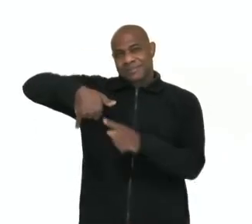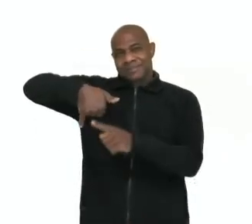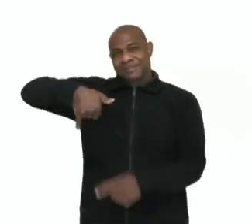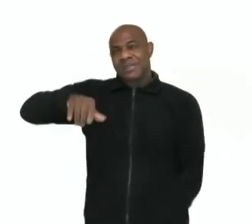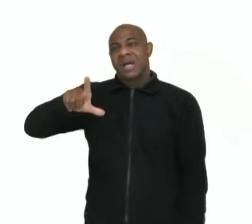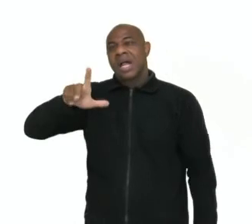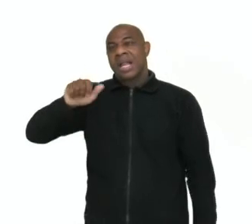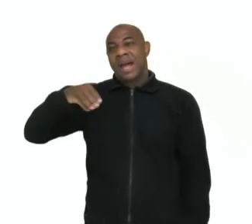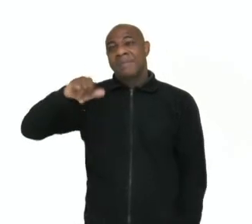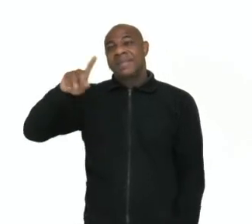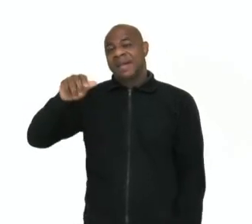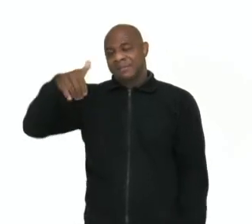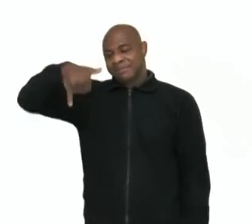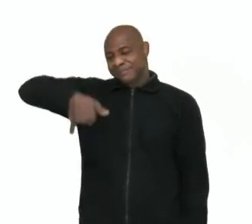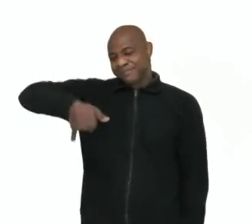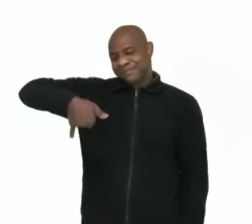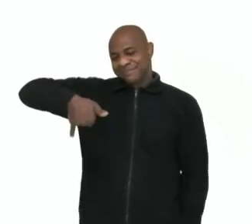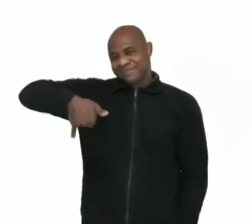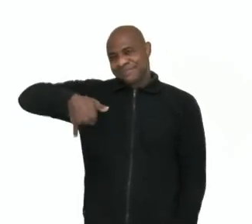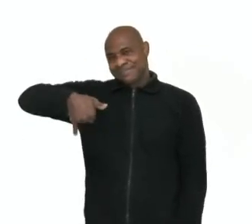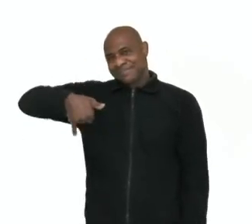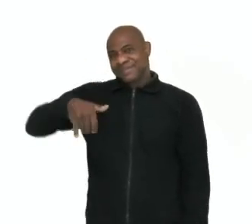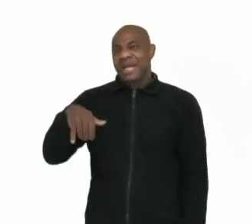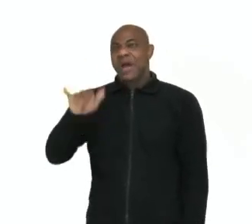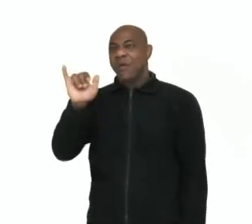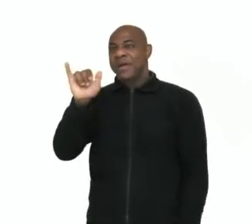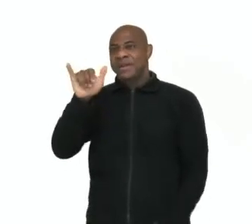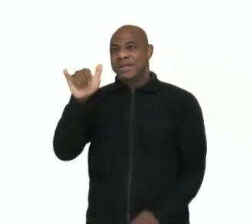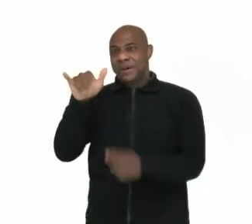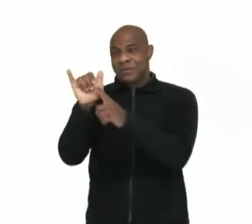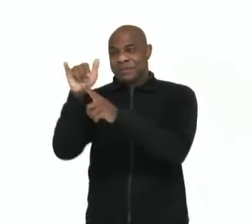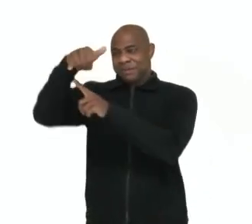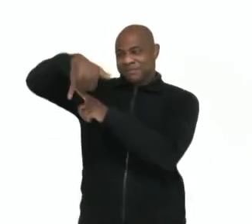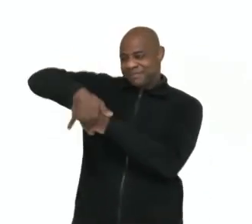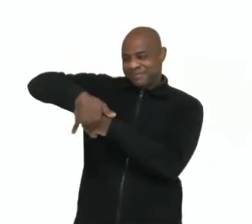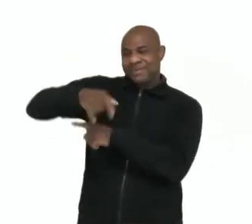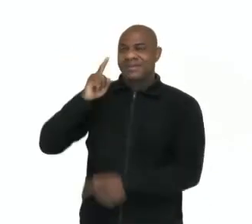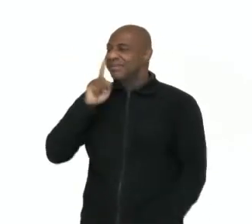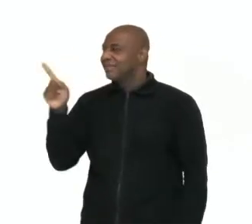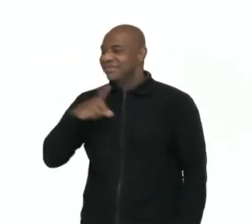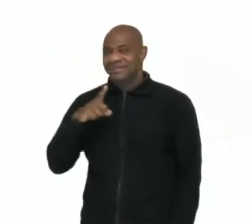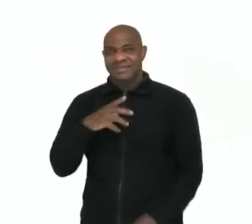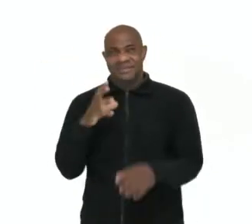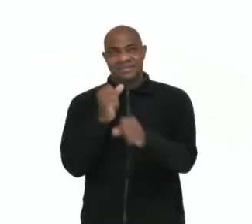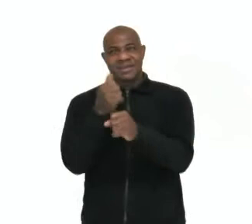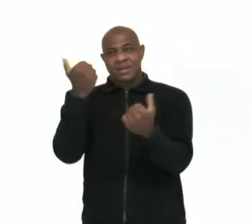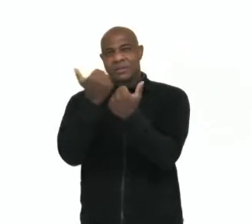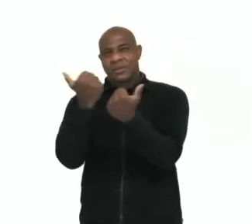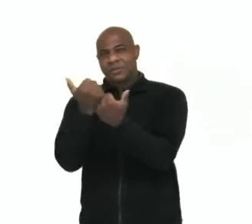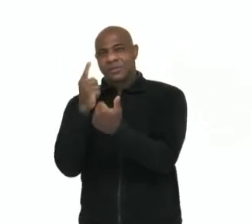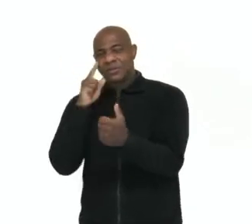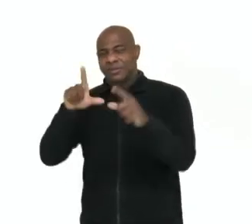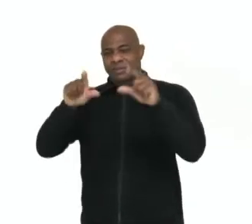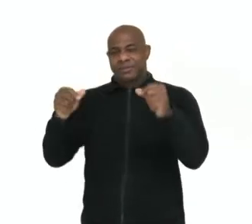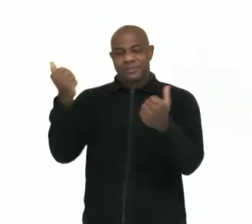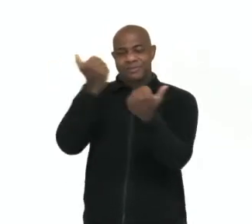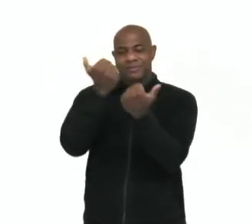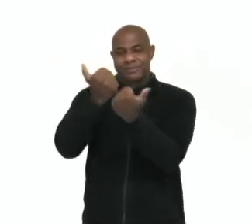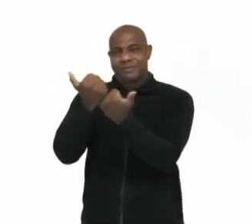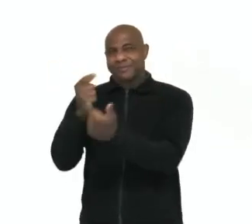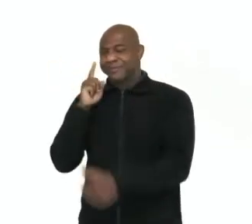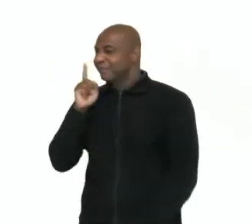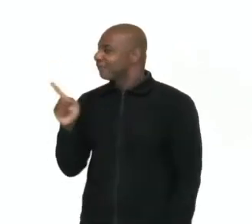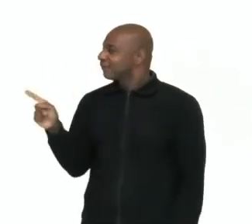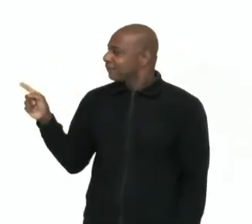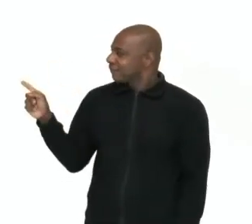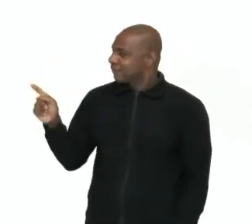vamos achar a frequência. Substituindo V igual a lambda F. Velocidade 3 vezes 10 na oitava, o lambda 1 vezes 10 a menos